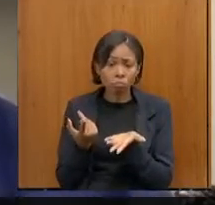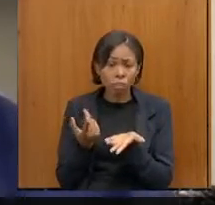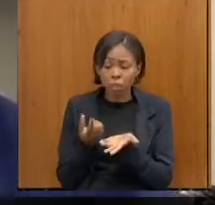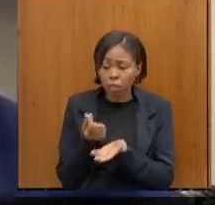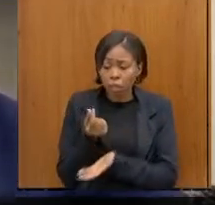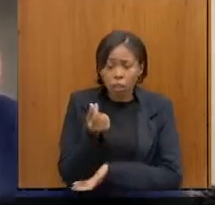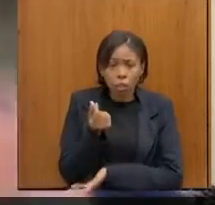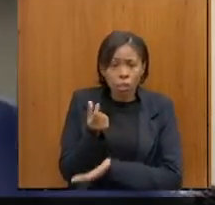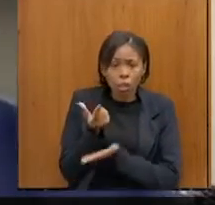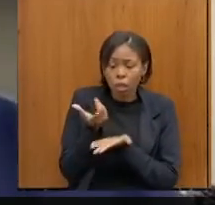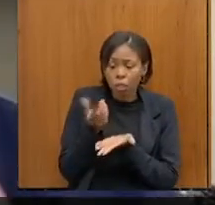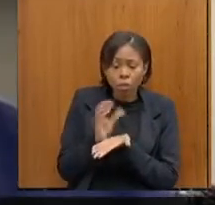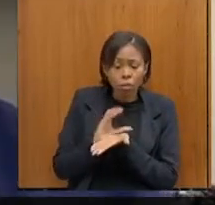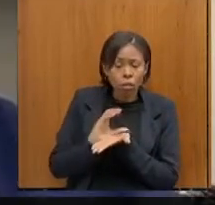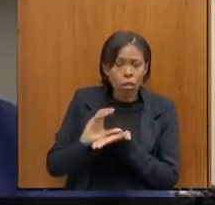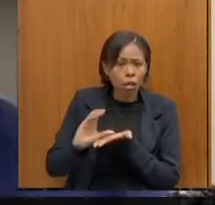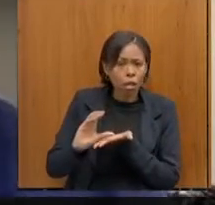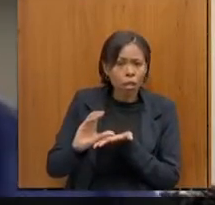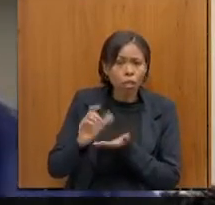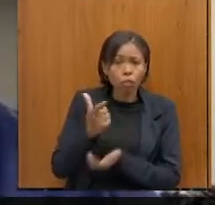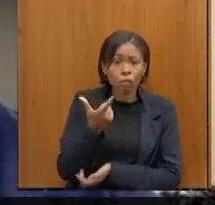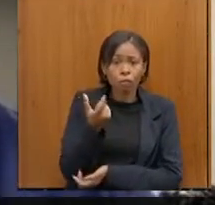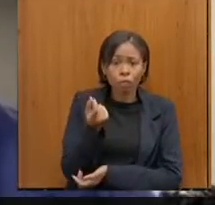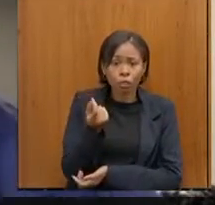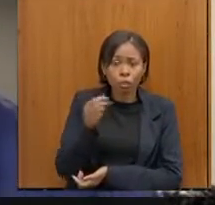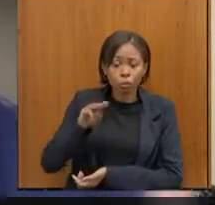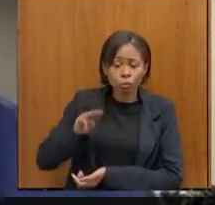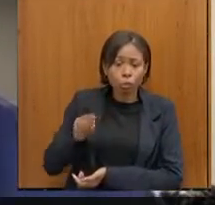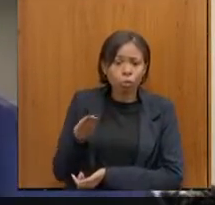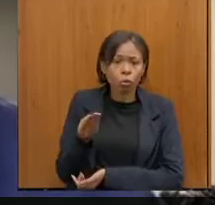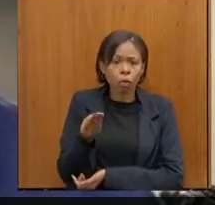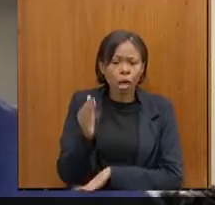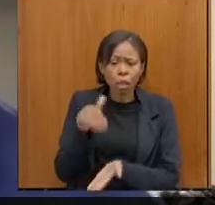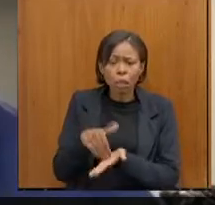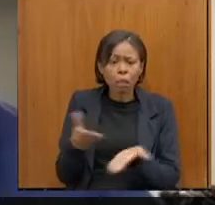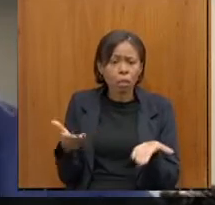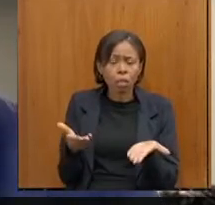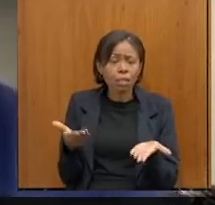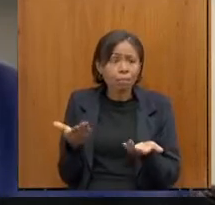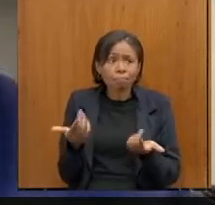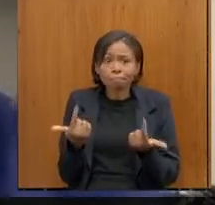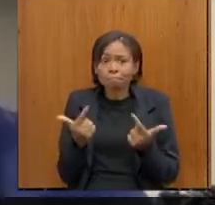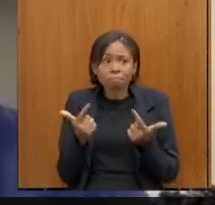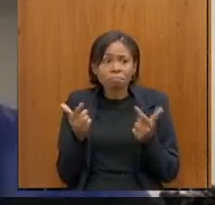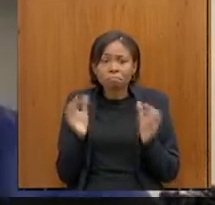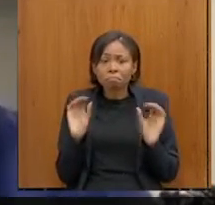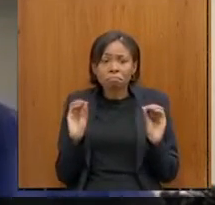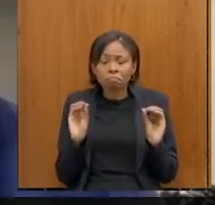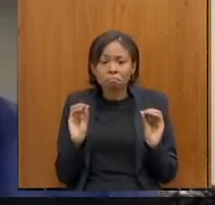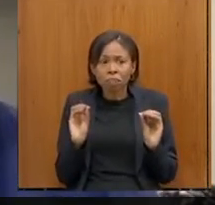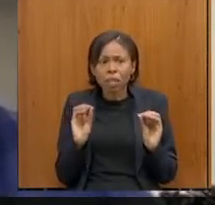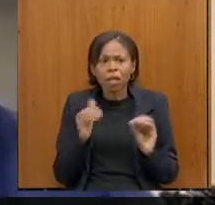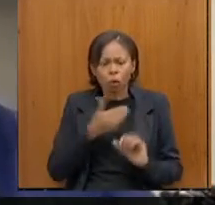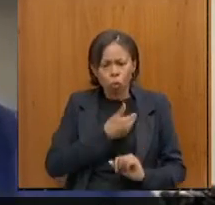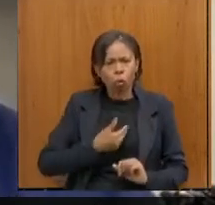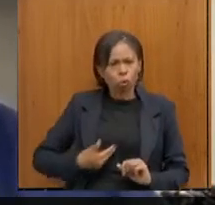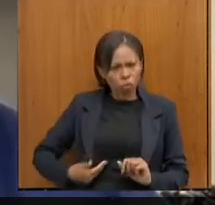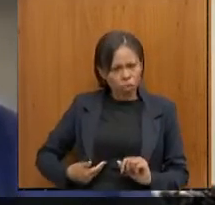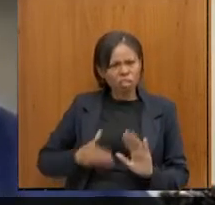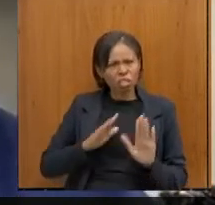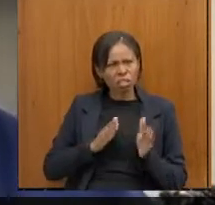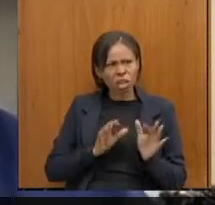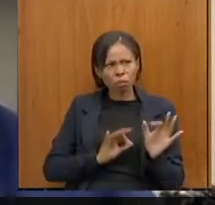desse orçamento dessa emenda de 20 milhões o governo dermacoccus dias atrás dança é um programa